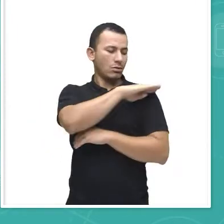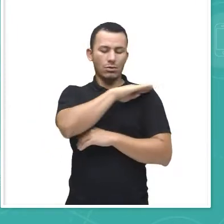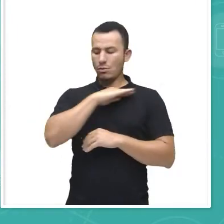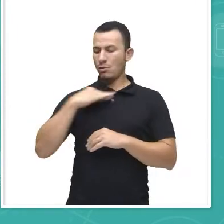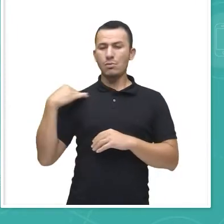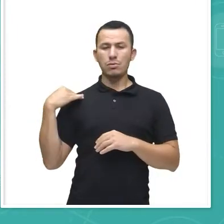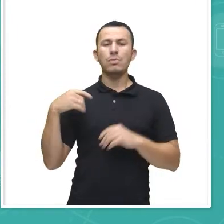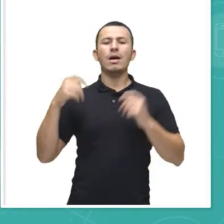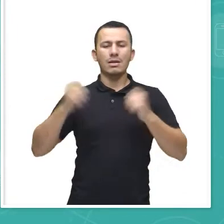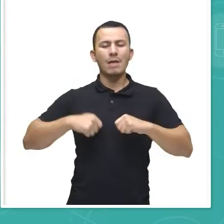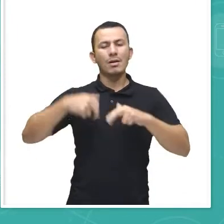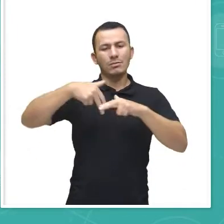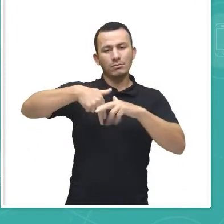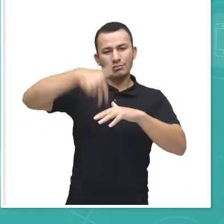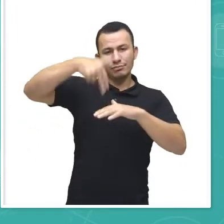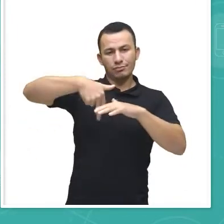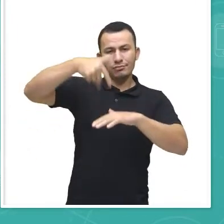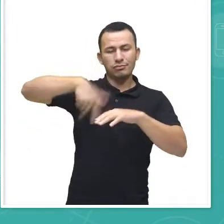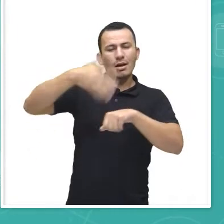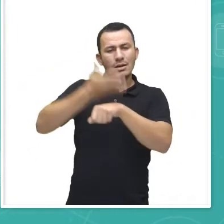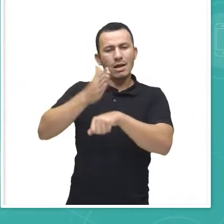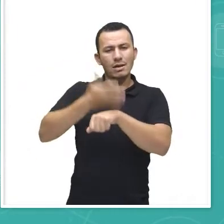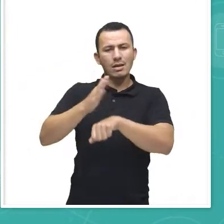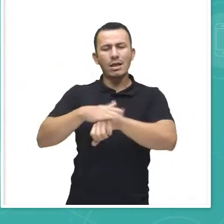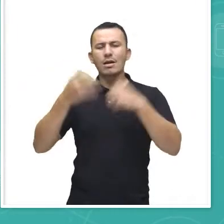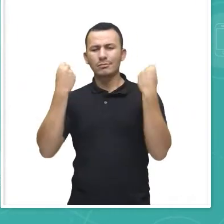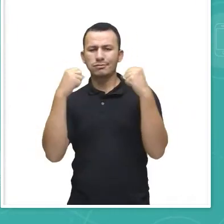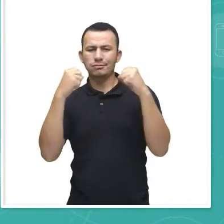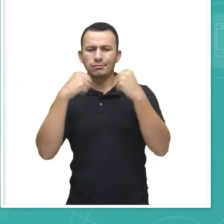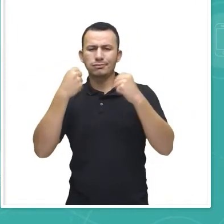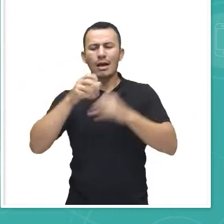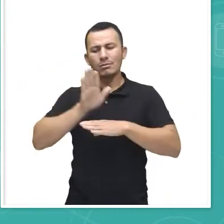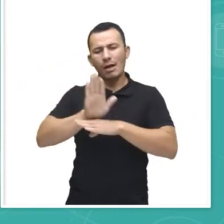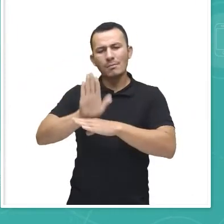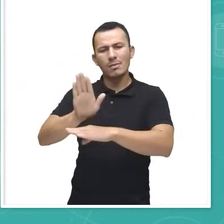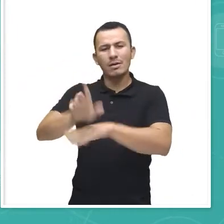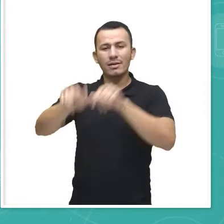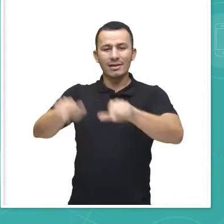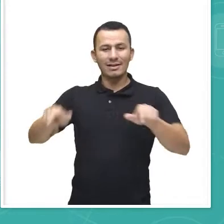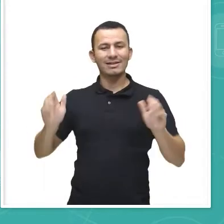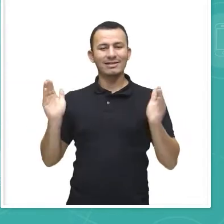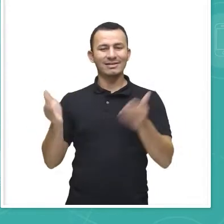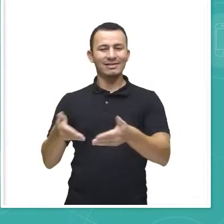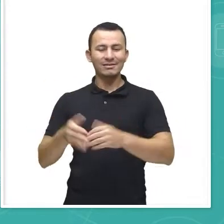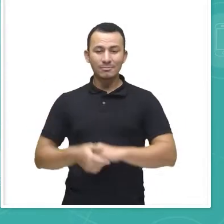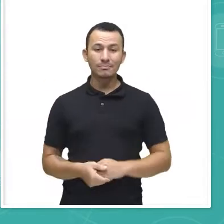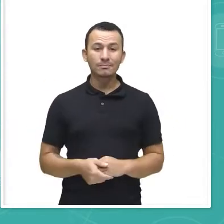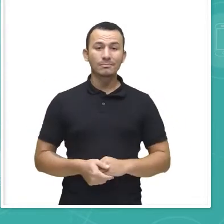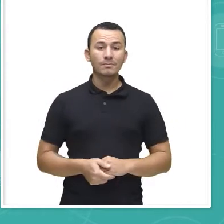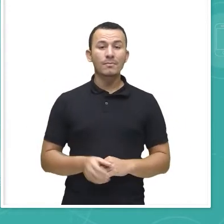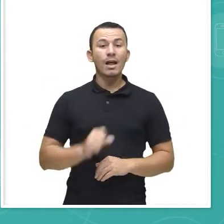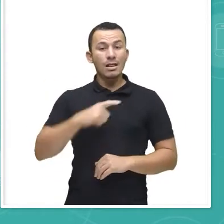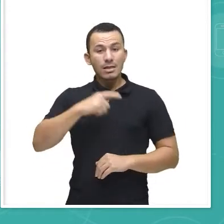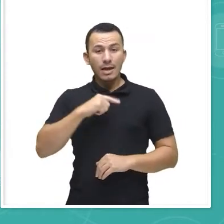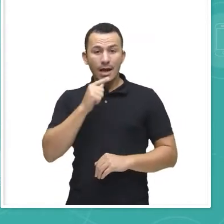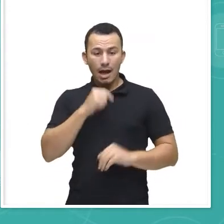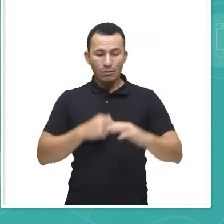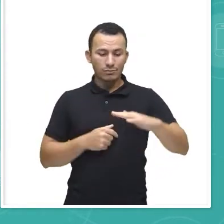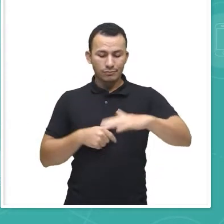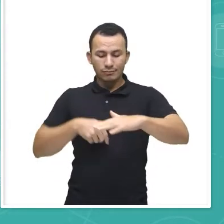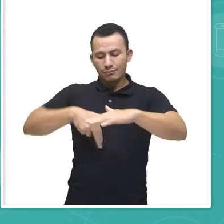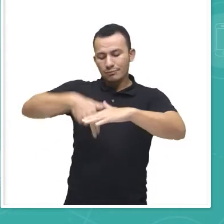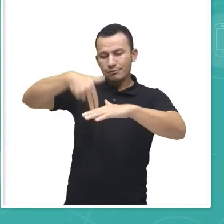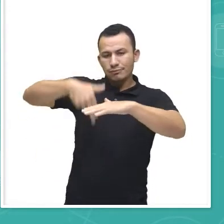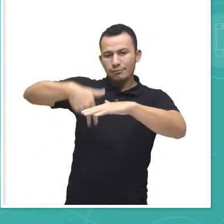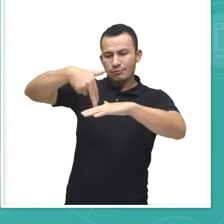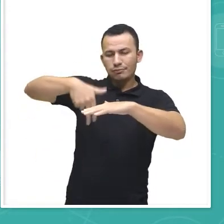os benefícios que a água proporciona ao praticante. Quando você está submerso nessa parte,